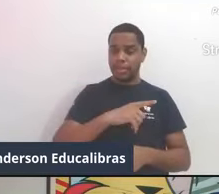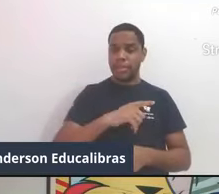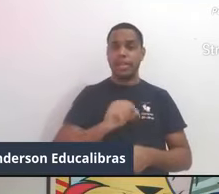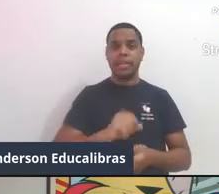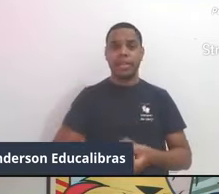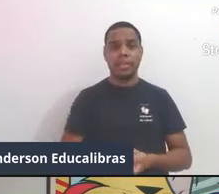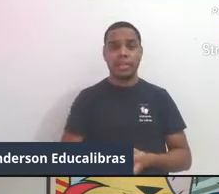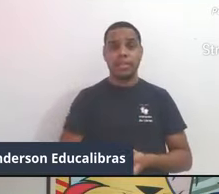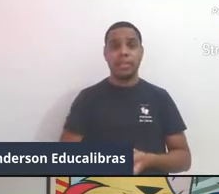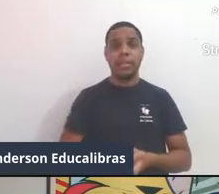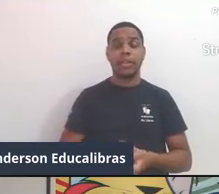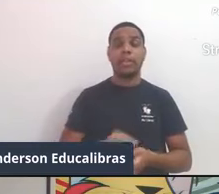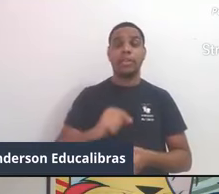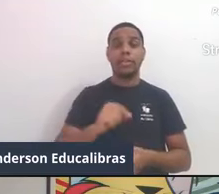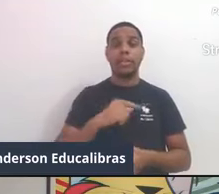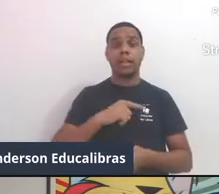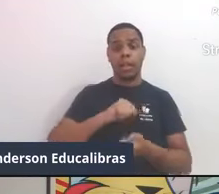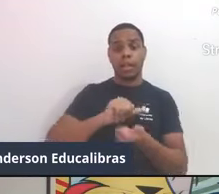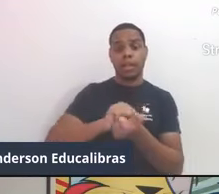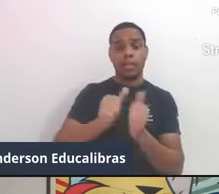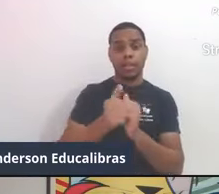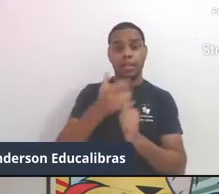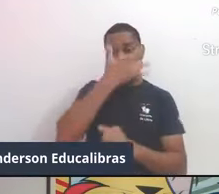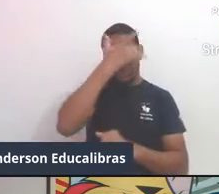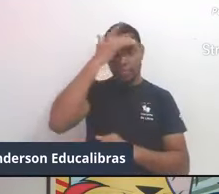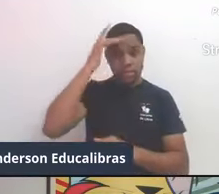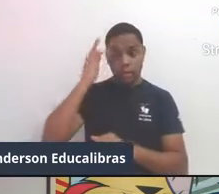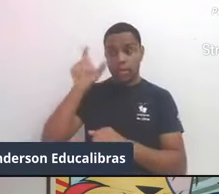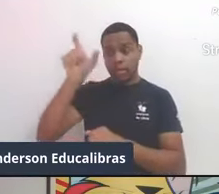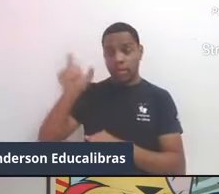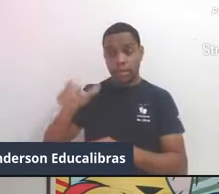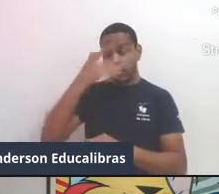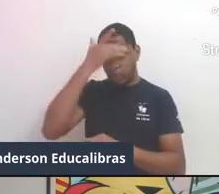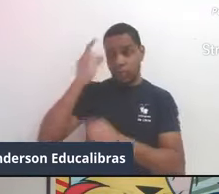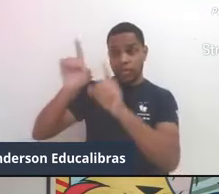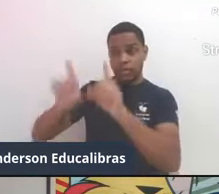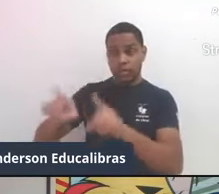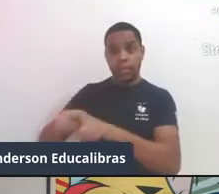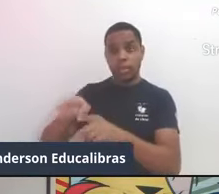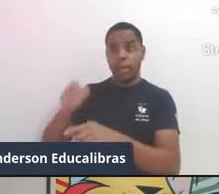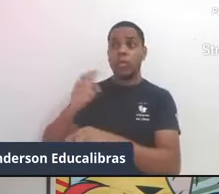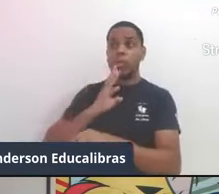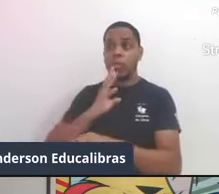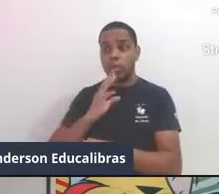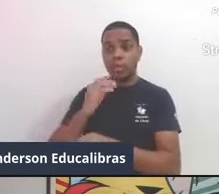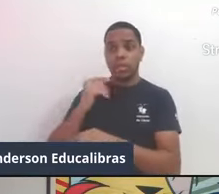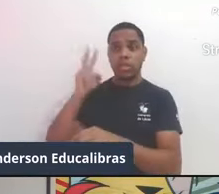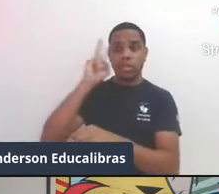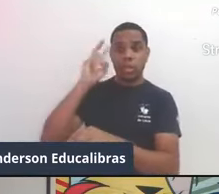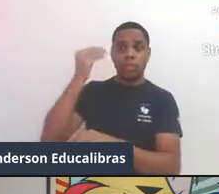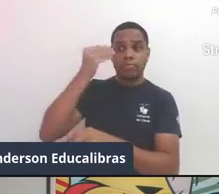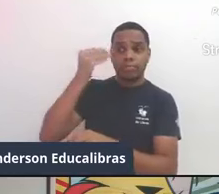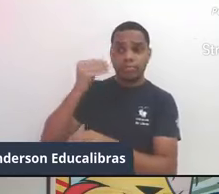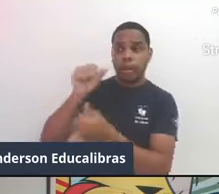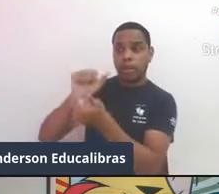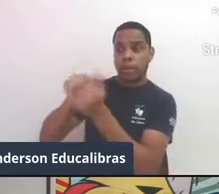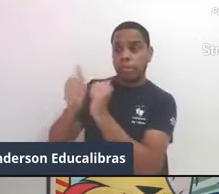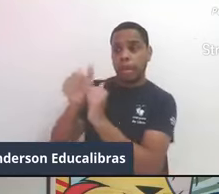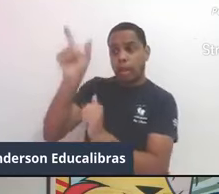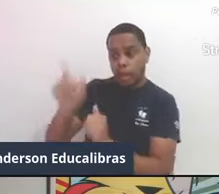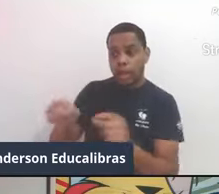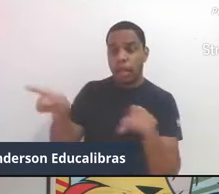de usar um pouco, adaptar as pessoas com deficiência também no seu conhecimento e na sua bagagem, na sua formação, para também